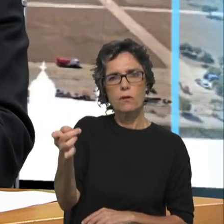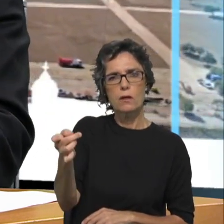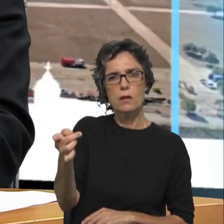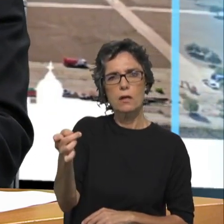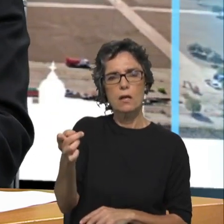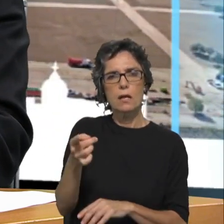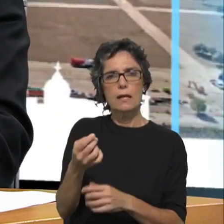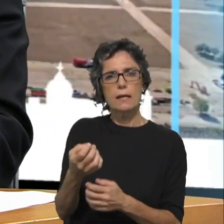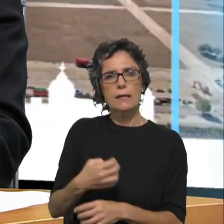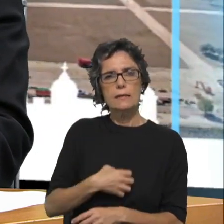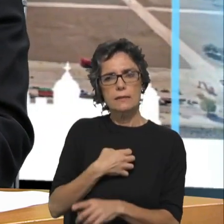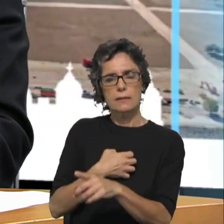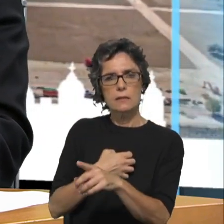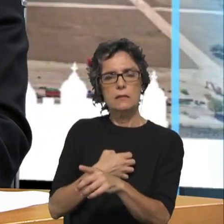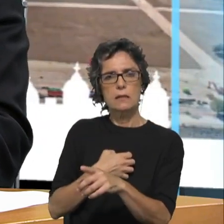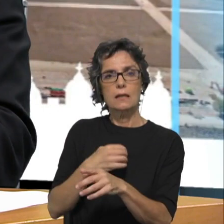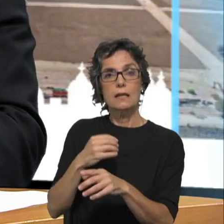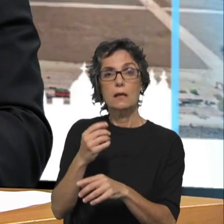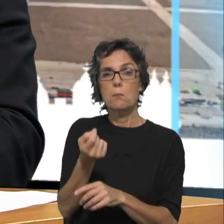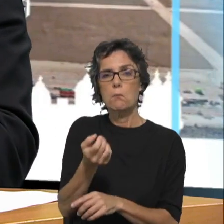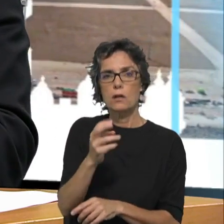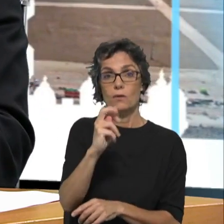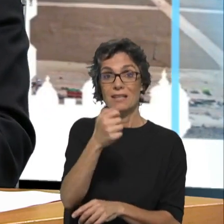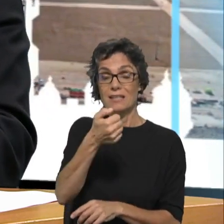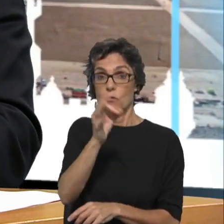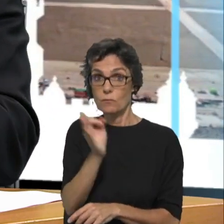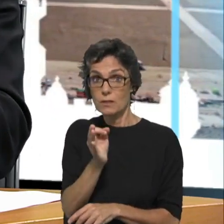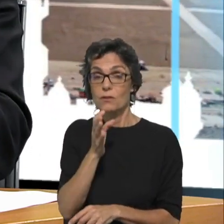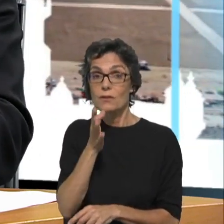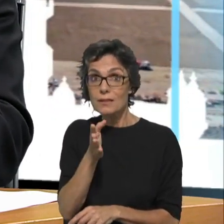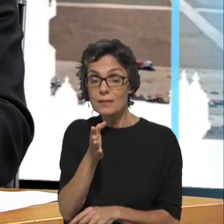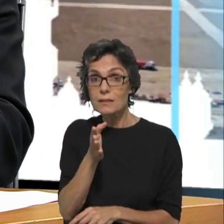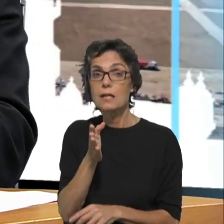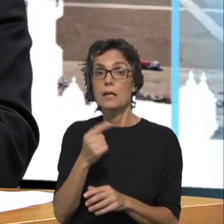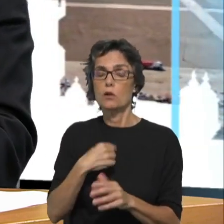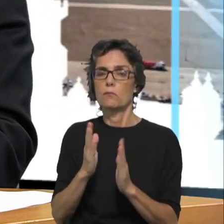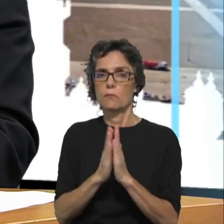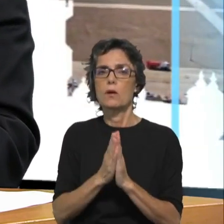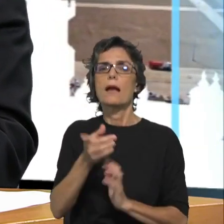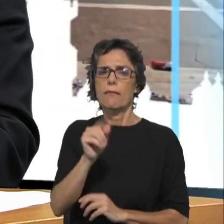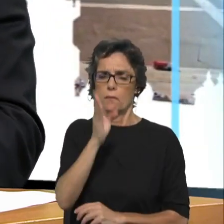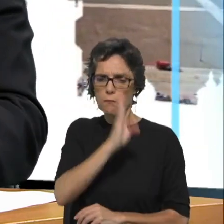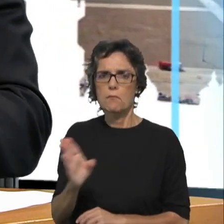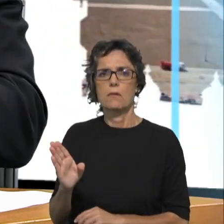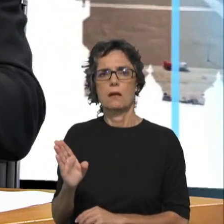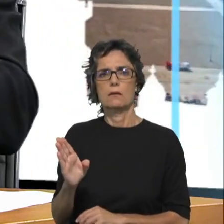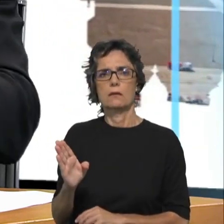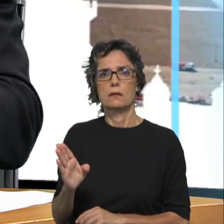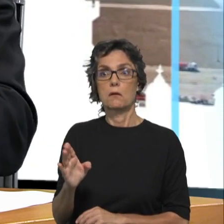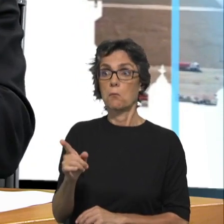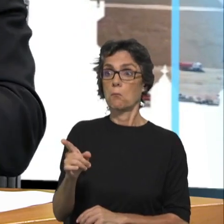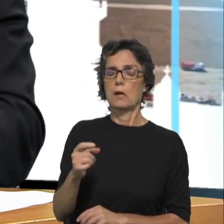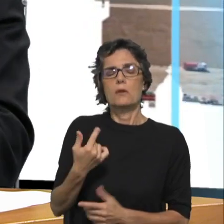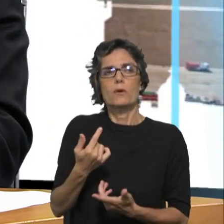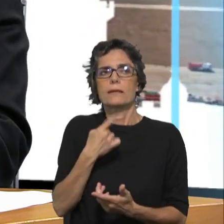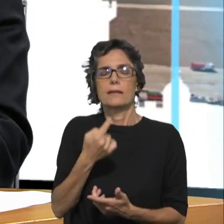forte é que quase 35% dizem que não só são religiosos, mas religiosos praticantes. O que significa que não é apenas, sim, eu creio